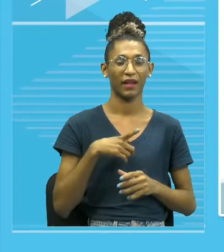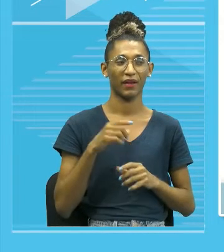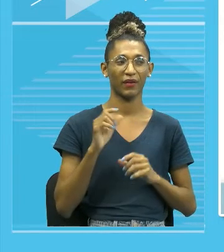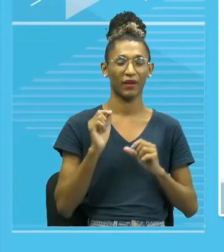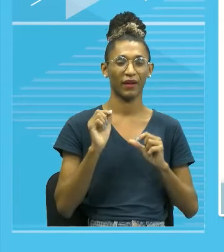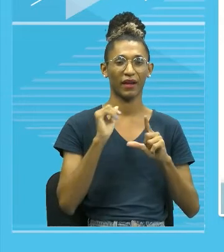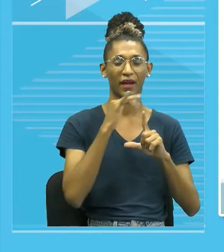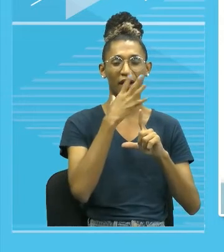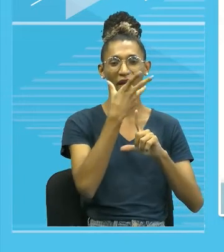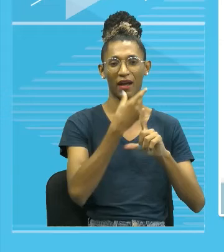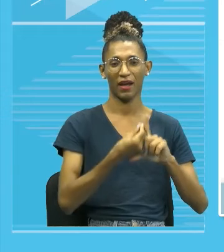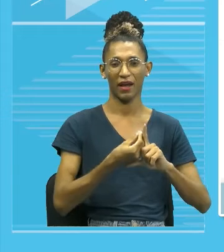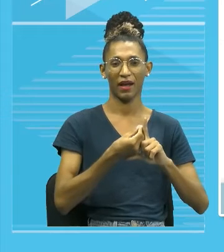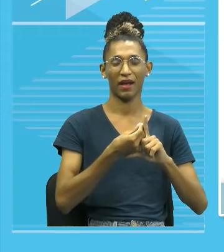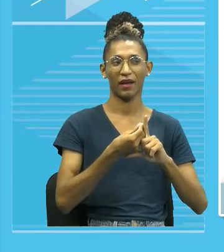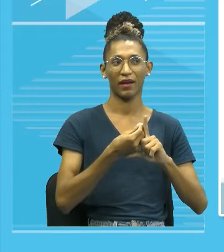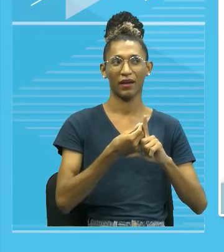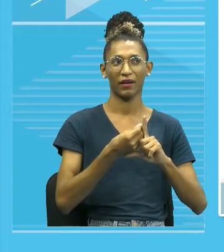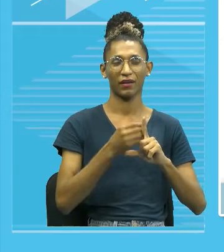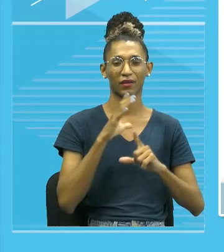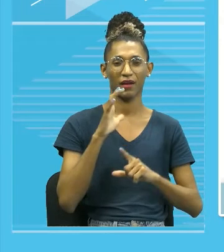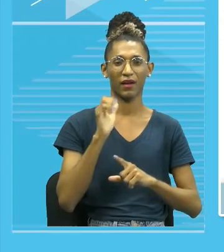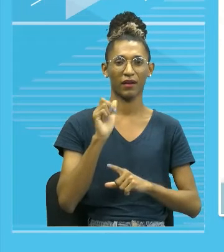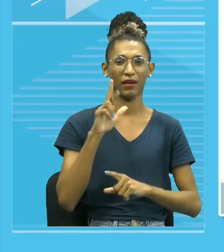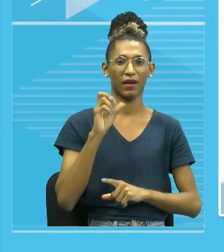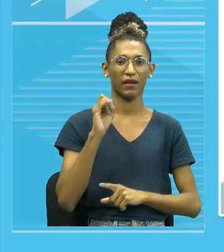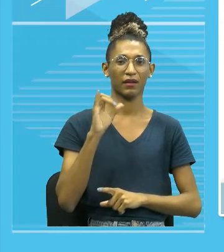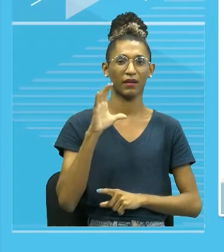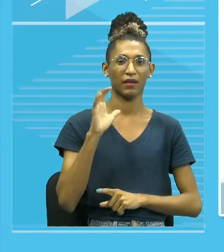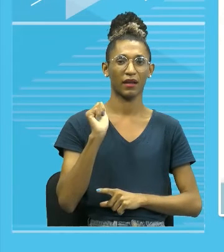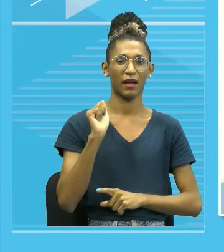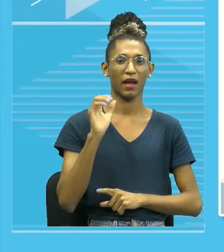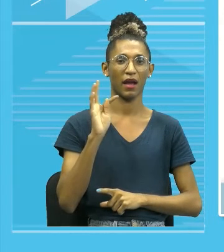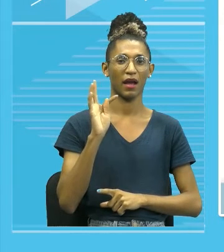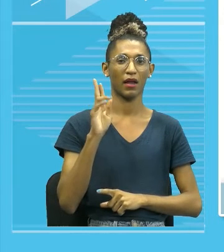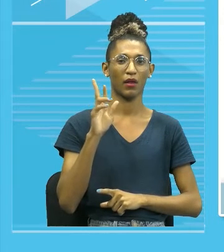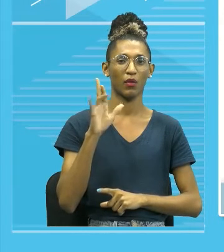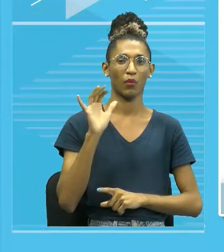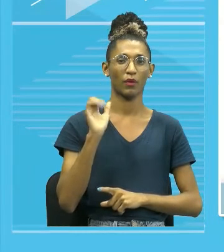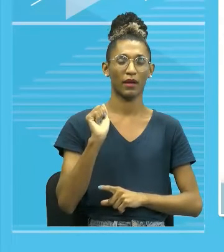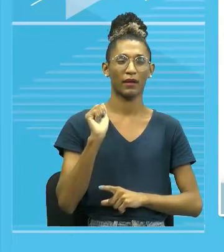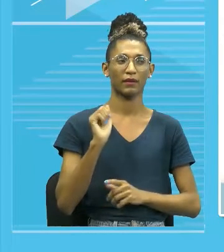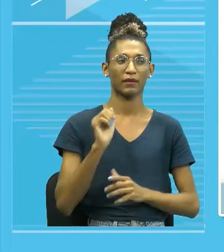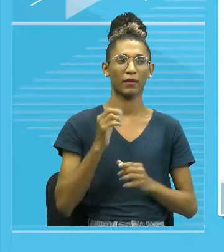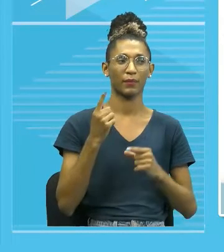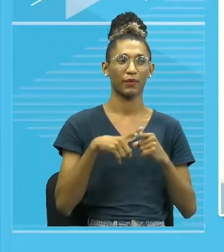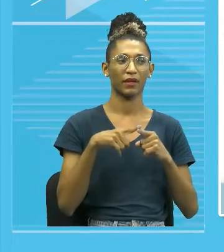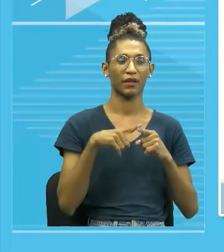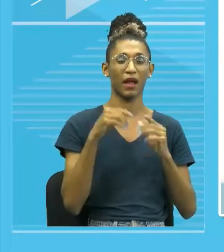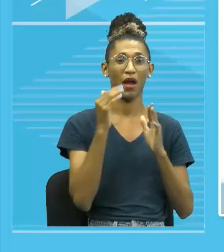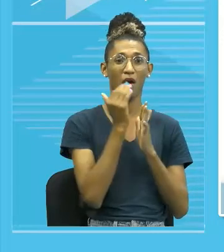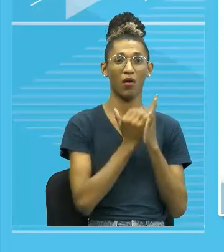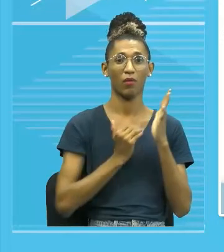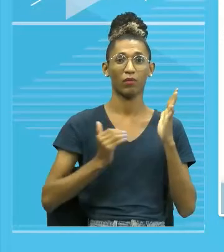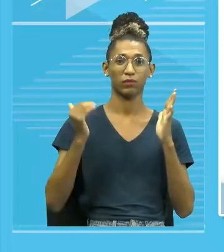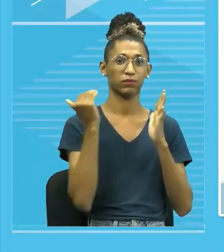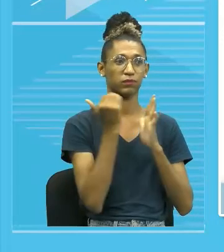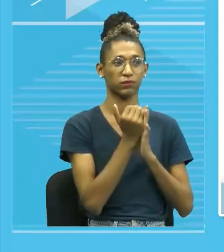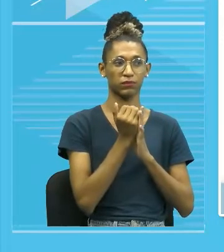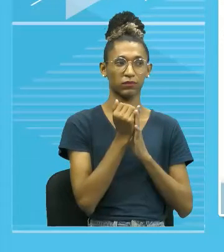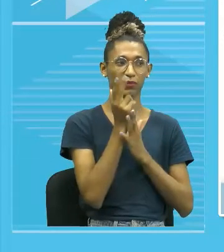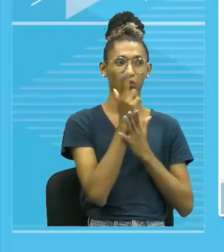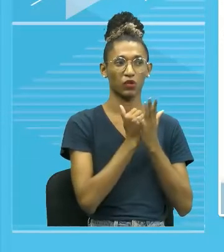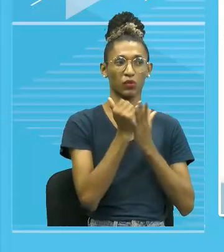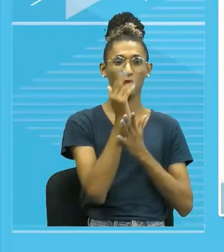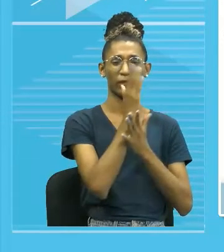e sabia que em espanhol ele chamou isso aqui também de caricatura né porque há um exagero né e há